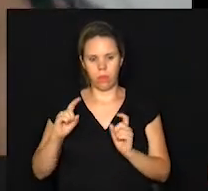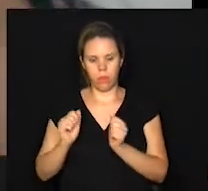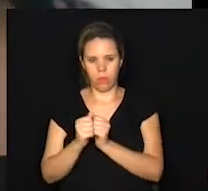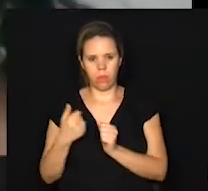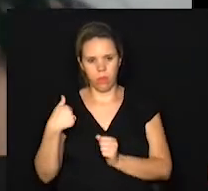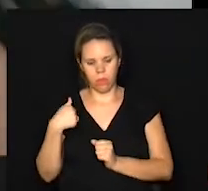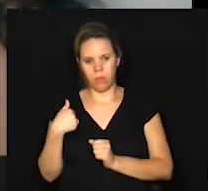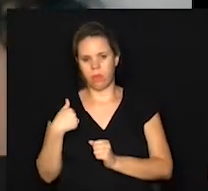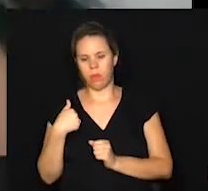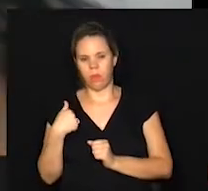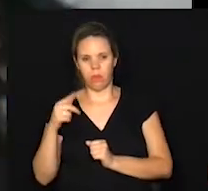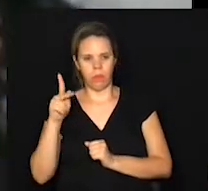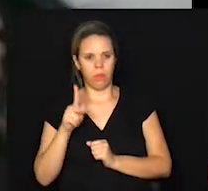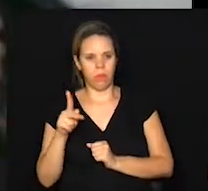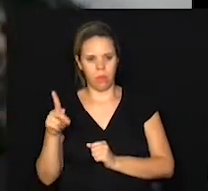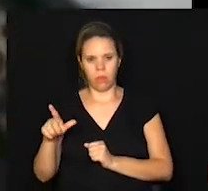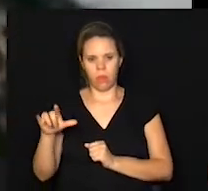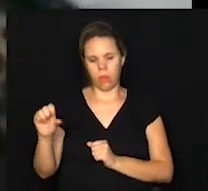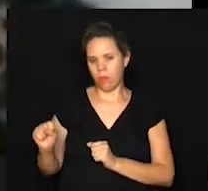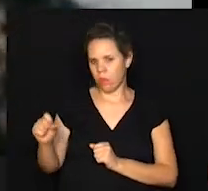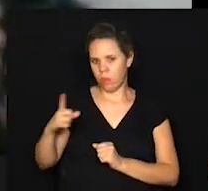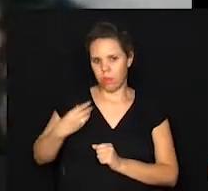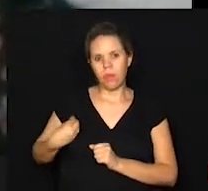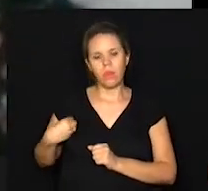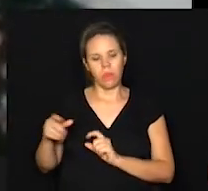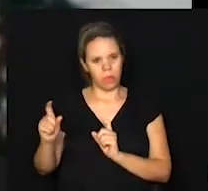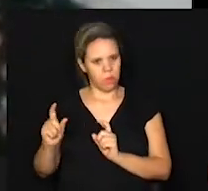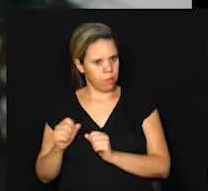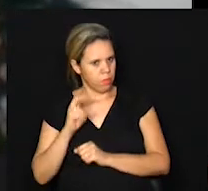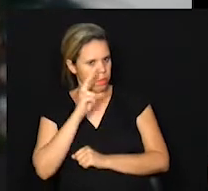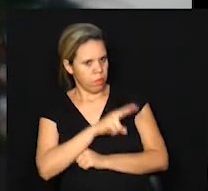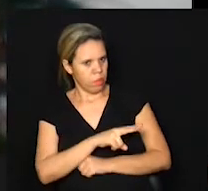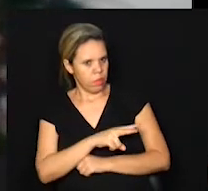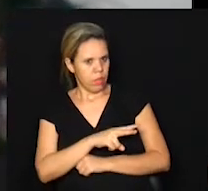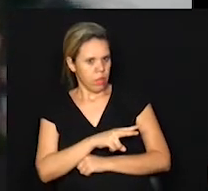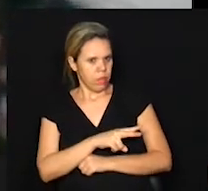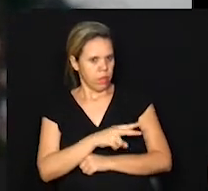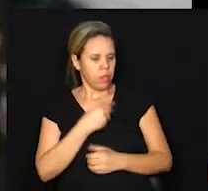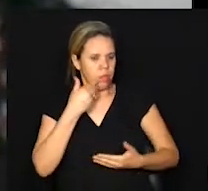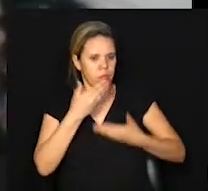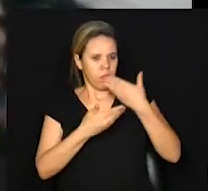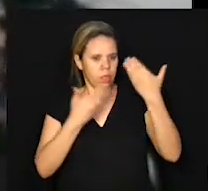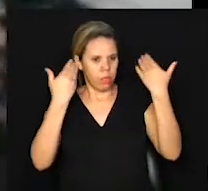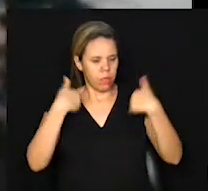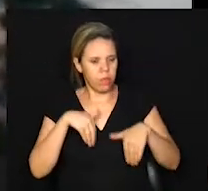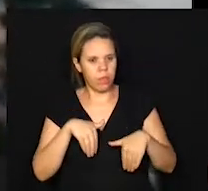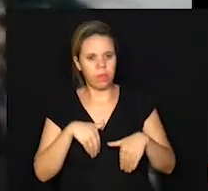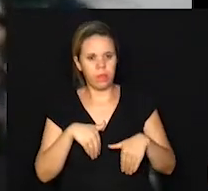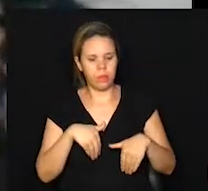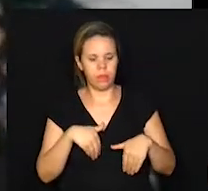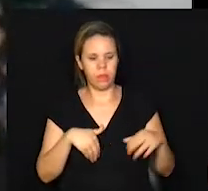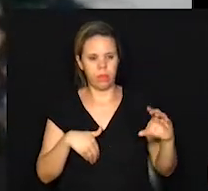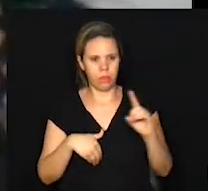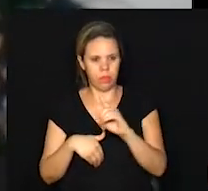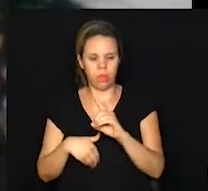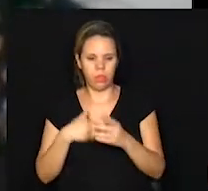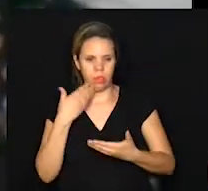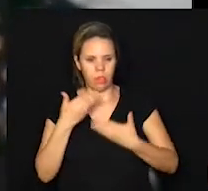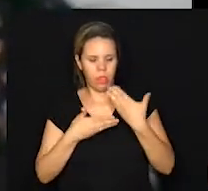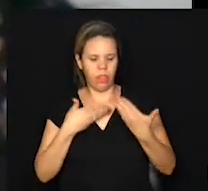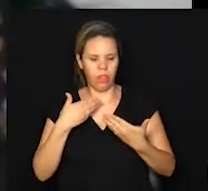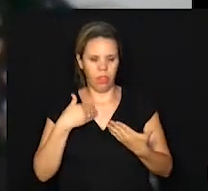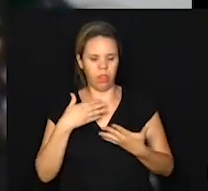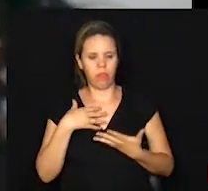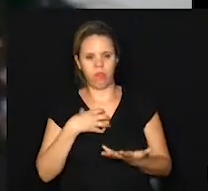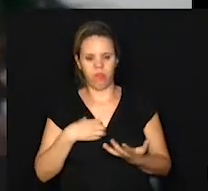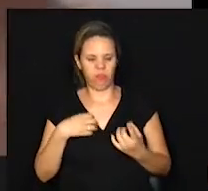o professor Luiz Fernando esteve em reunião e ele viu a forma como ele tratava comigo. Na terceira reunião,